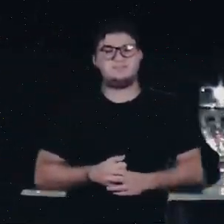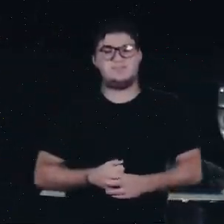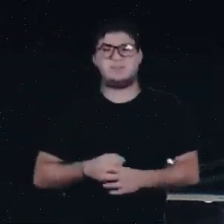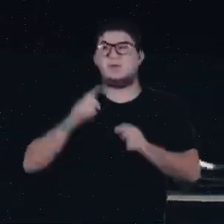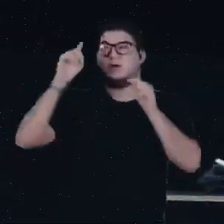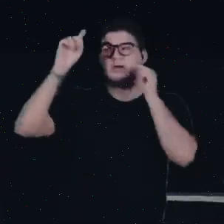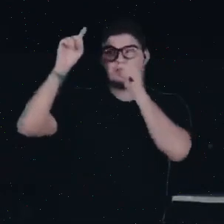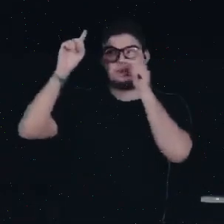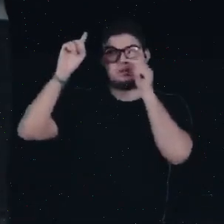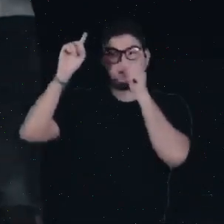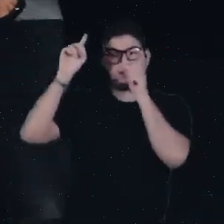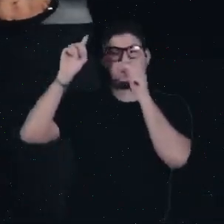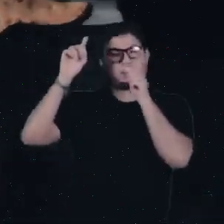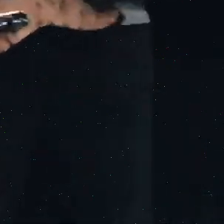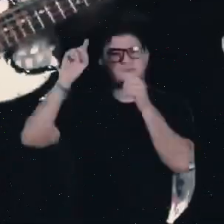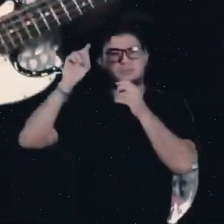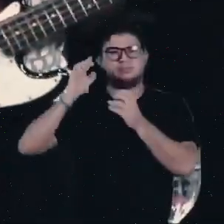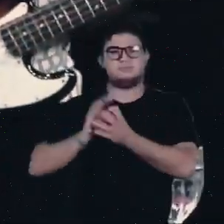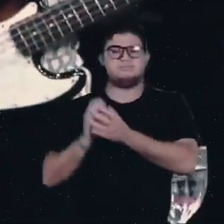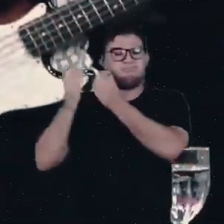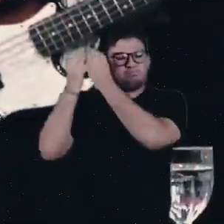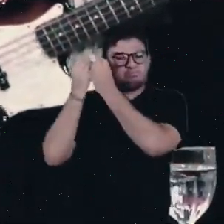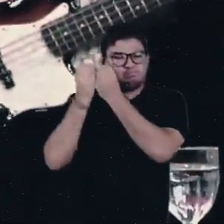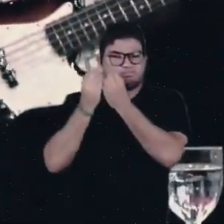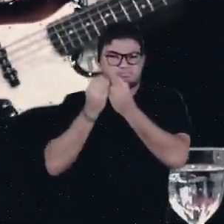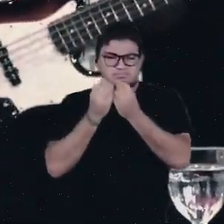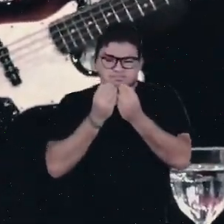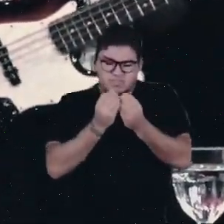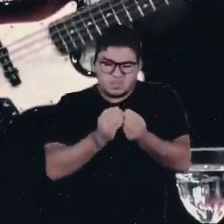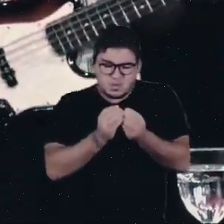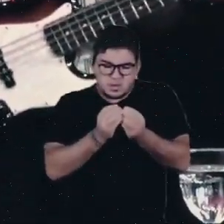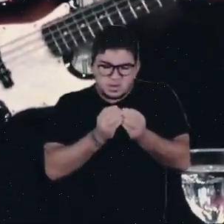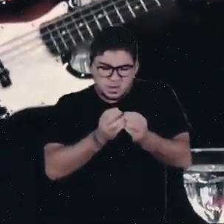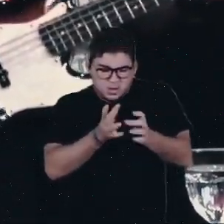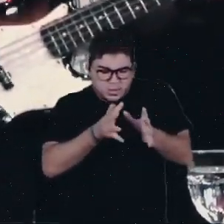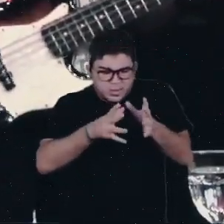Deus colocou a mão na massa.